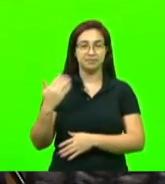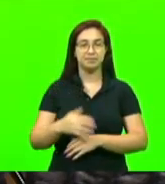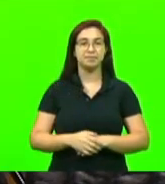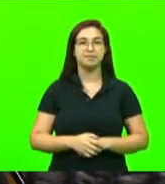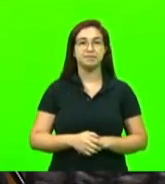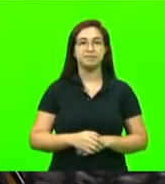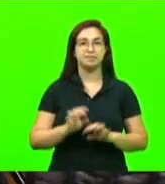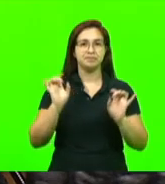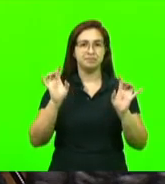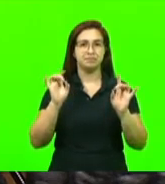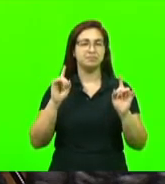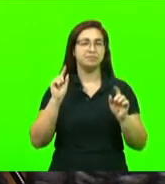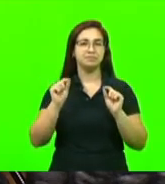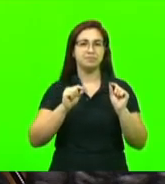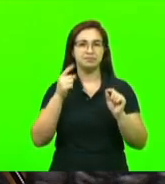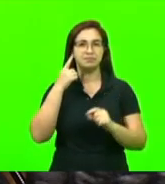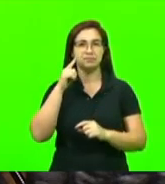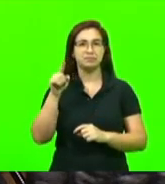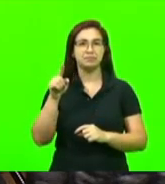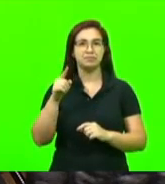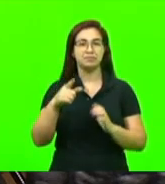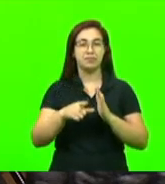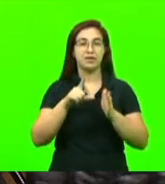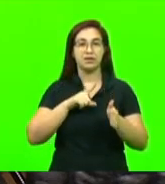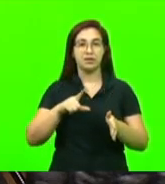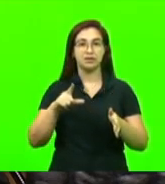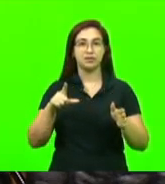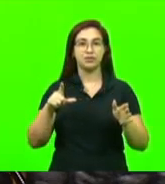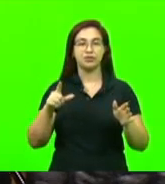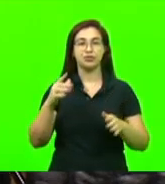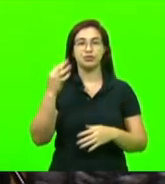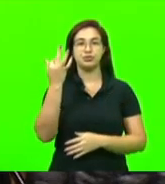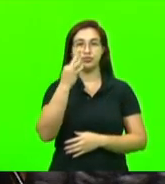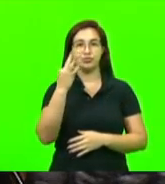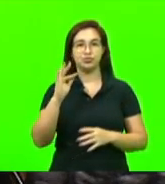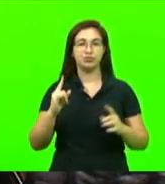aí antes do carnaval e a semana do carnaval,